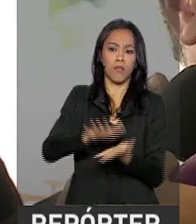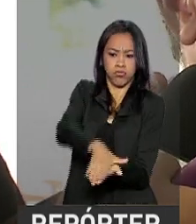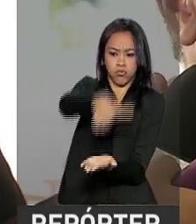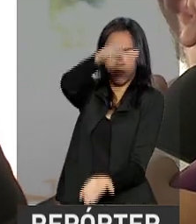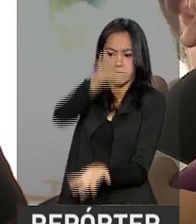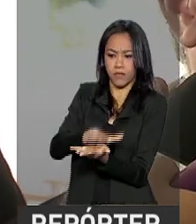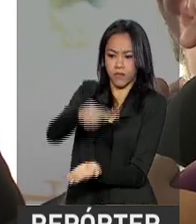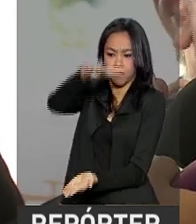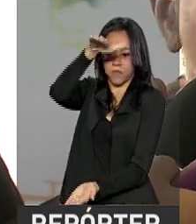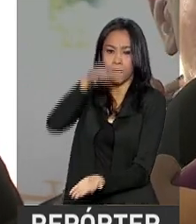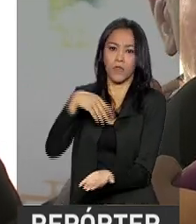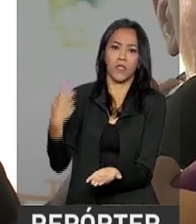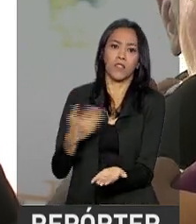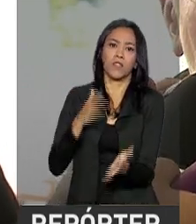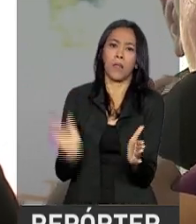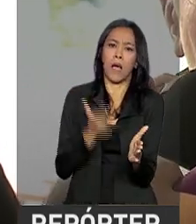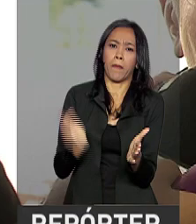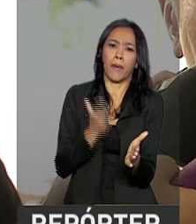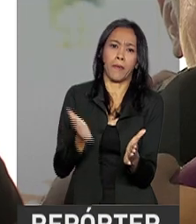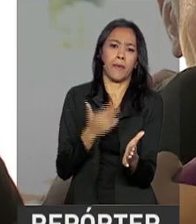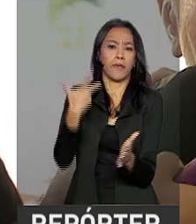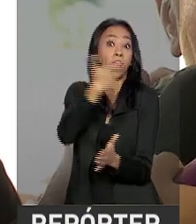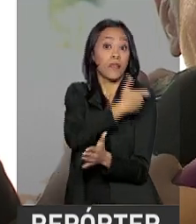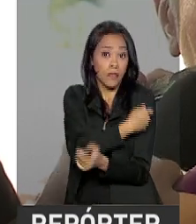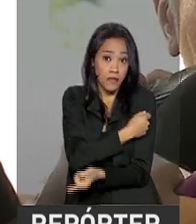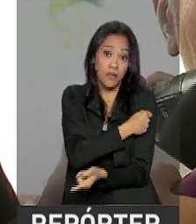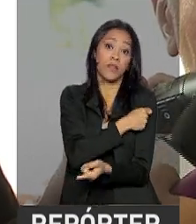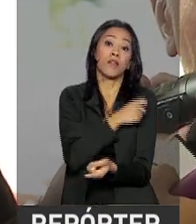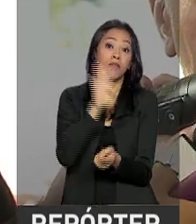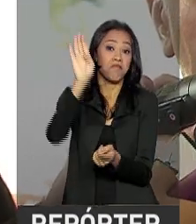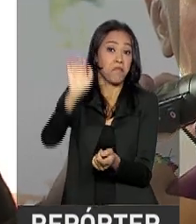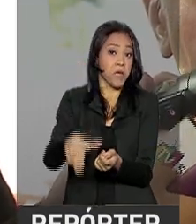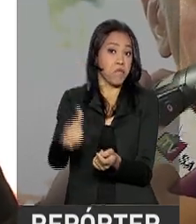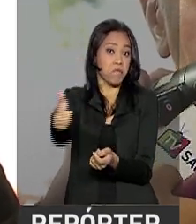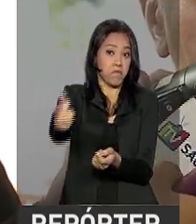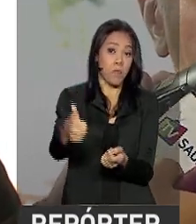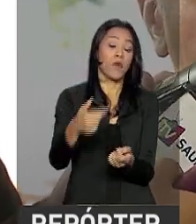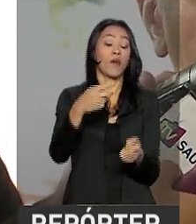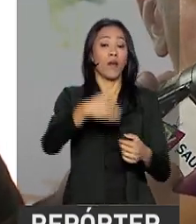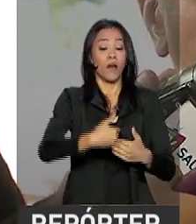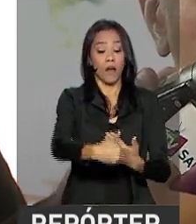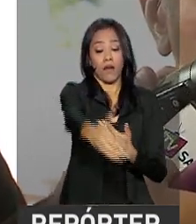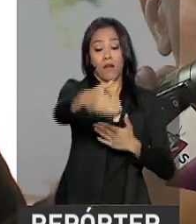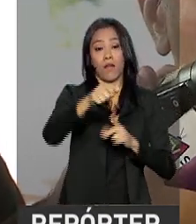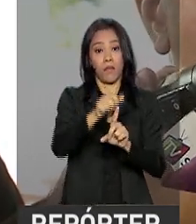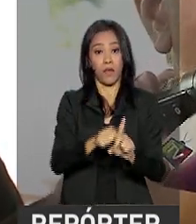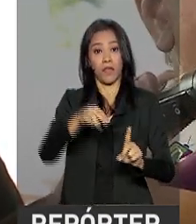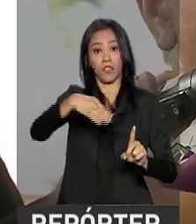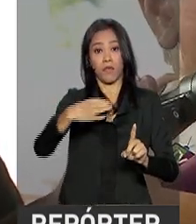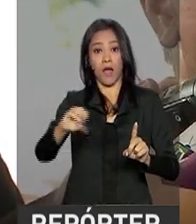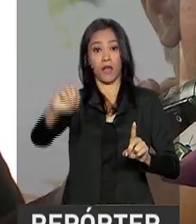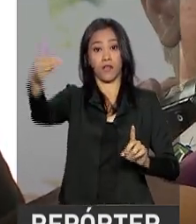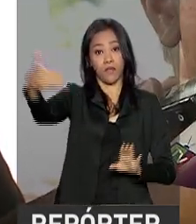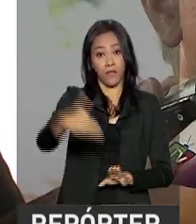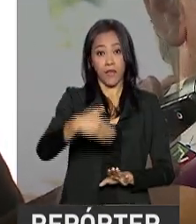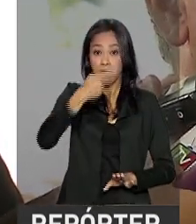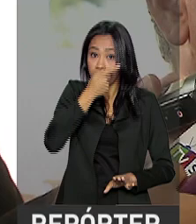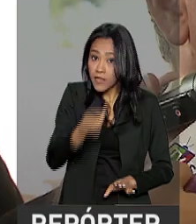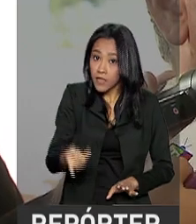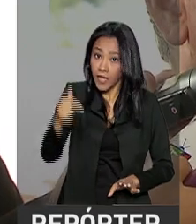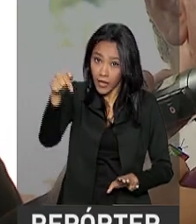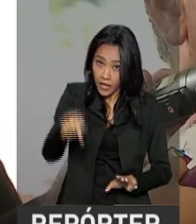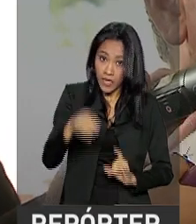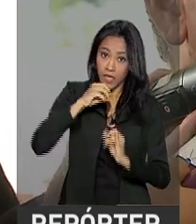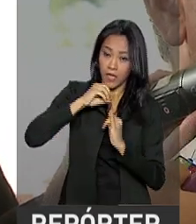fizeram essa parceria bem sucedida nós estamos já para o mês de março com a visita da anvisa aqui para a validação dessa